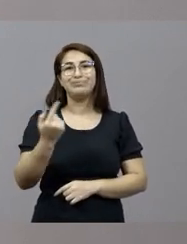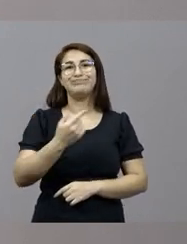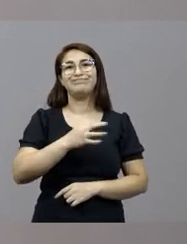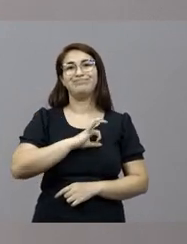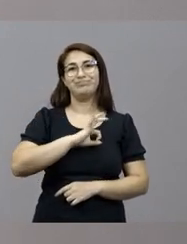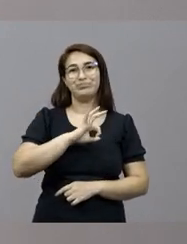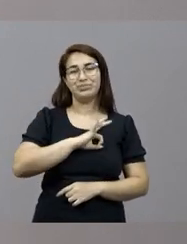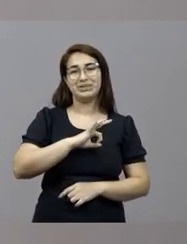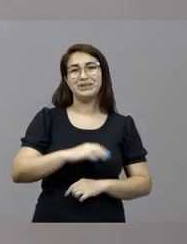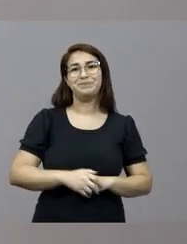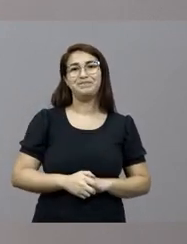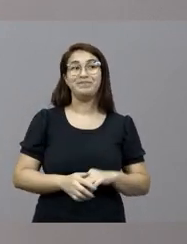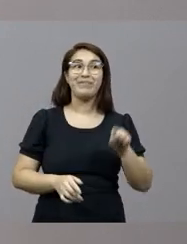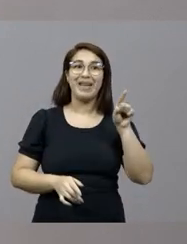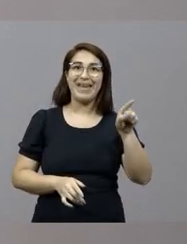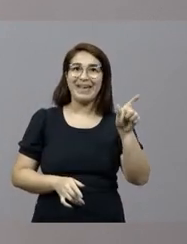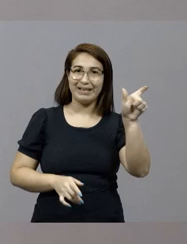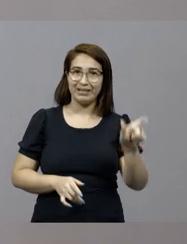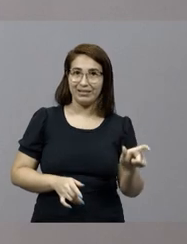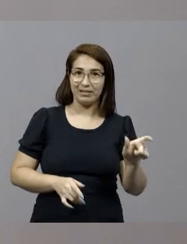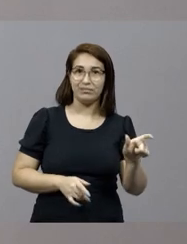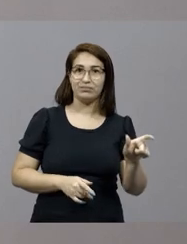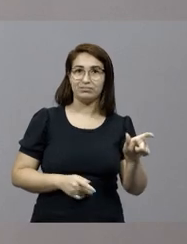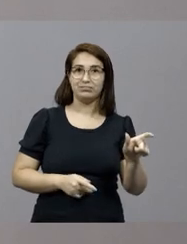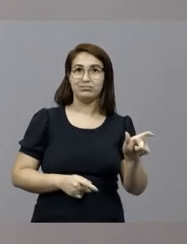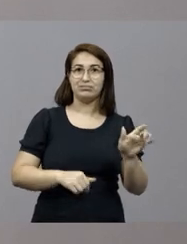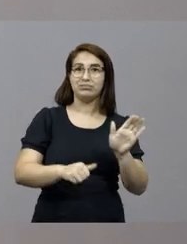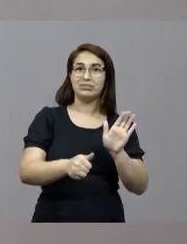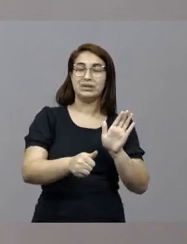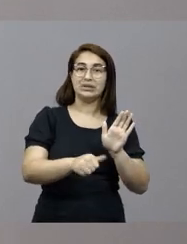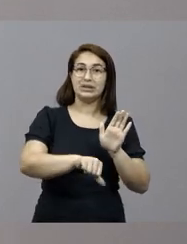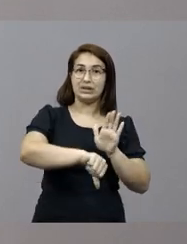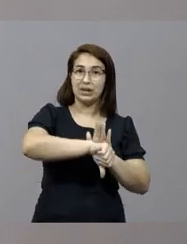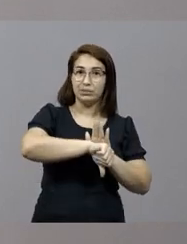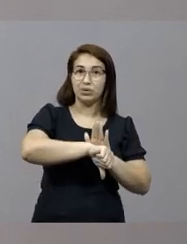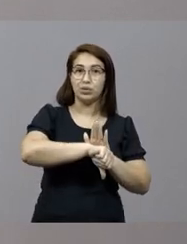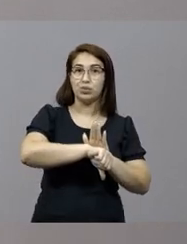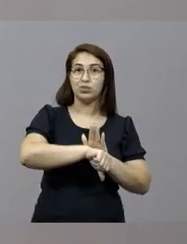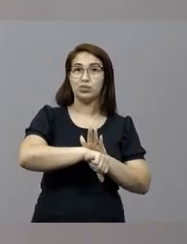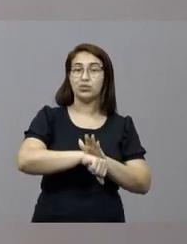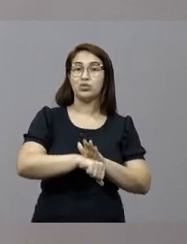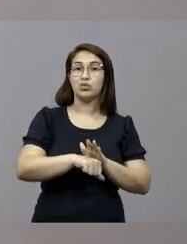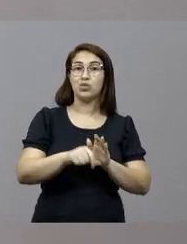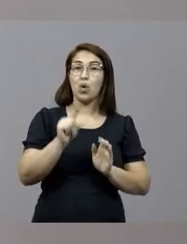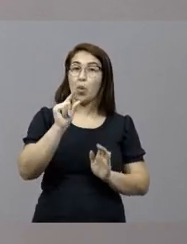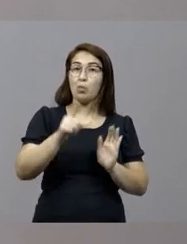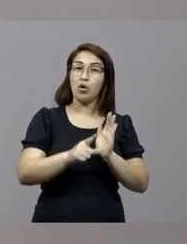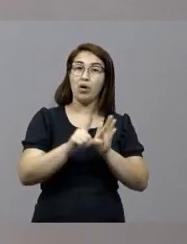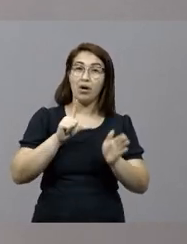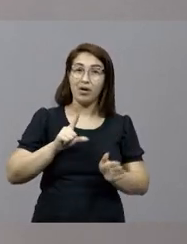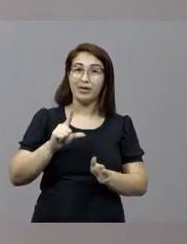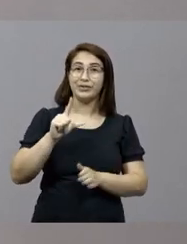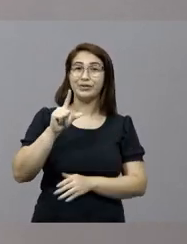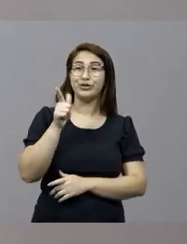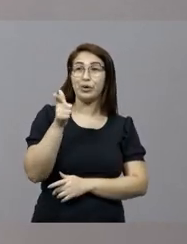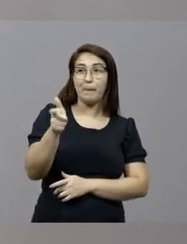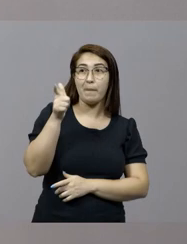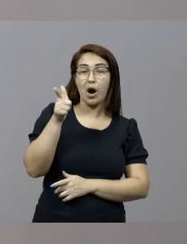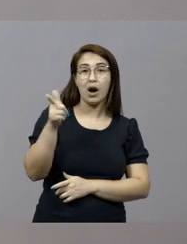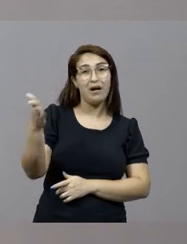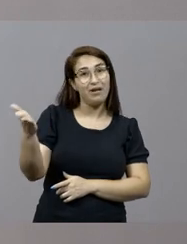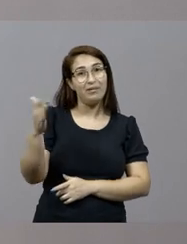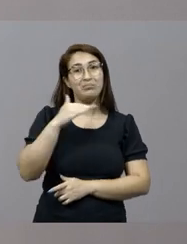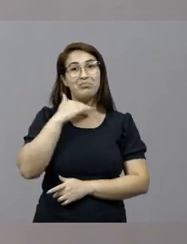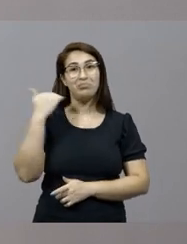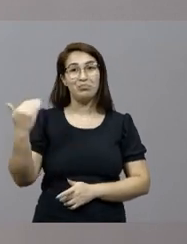que este vagabundo, horas antes, havia matado um policial